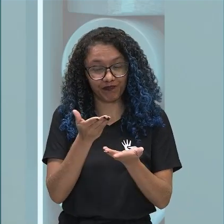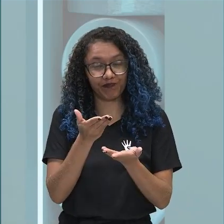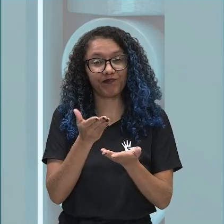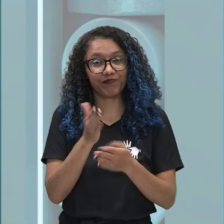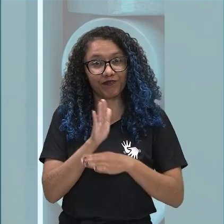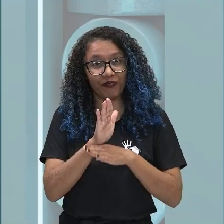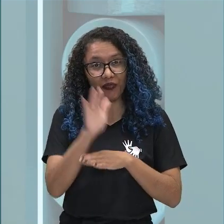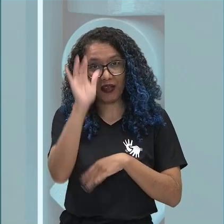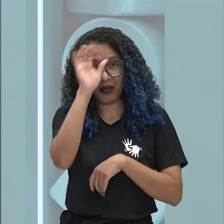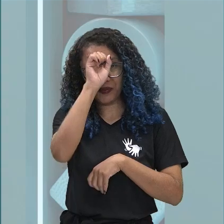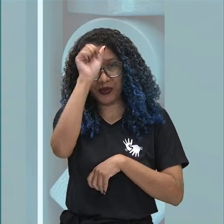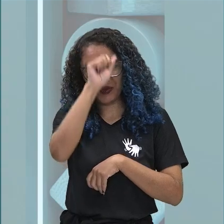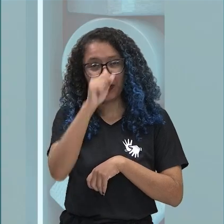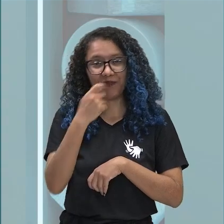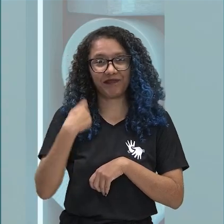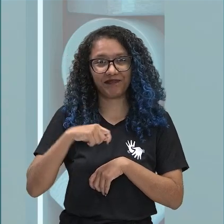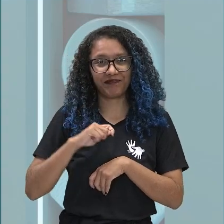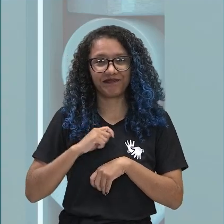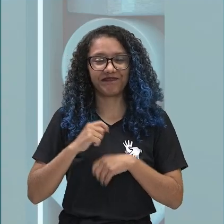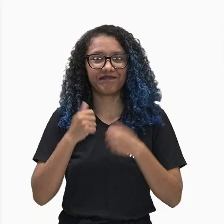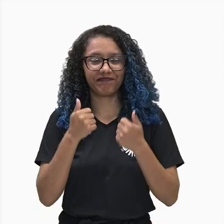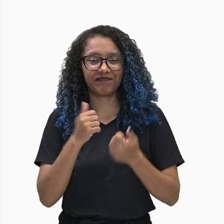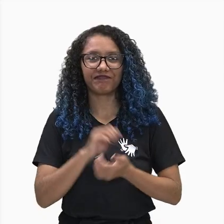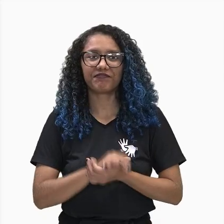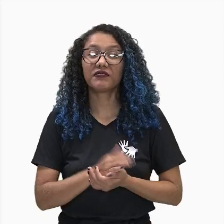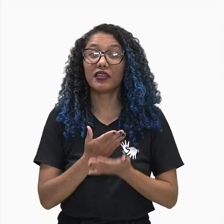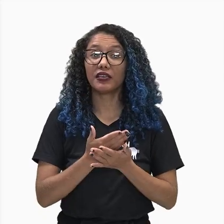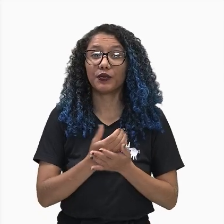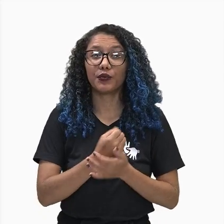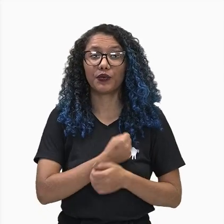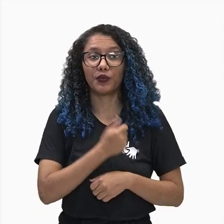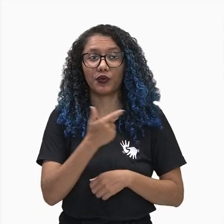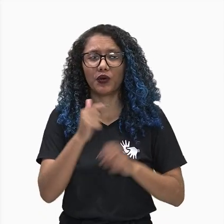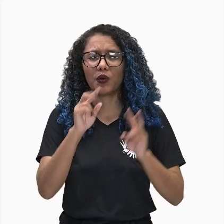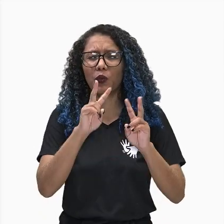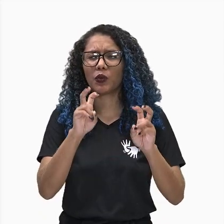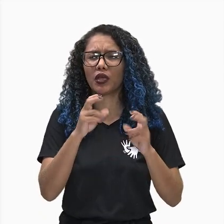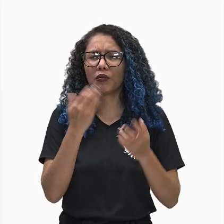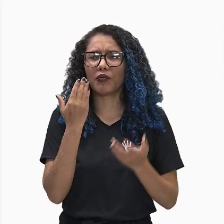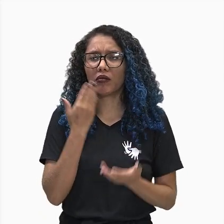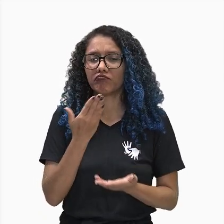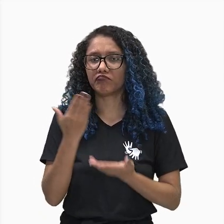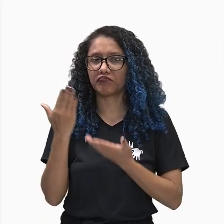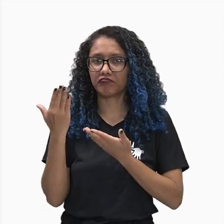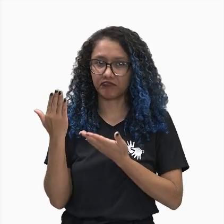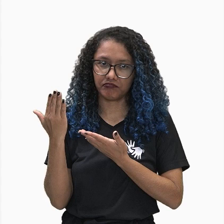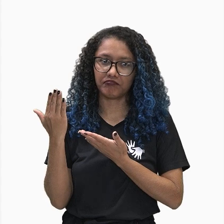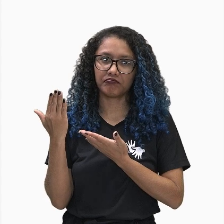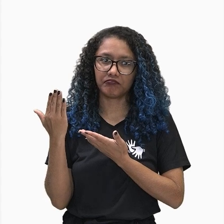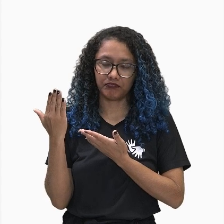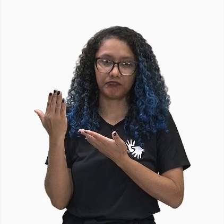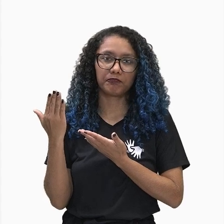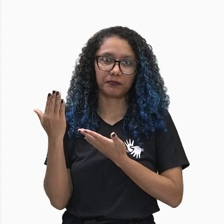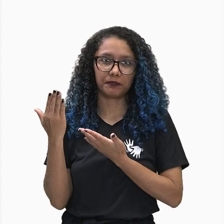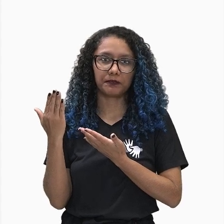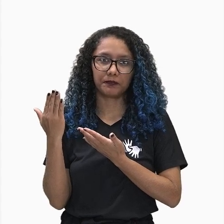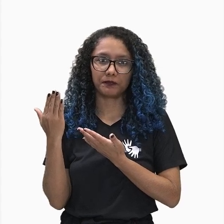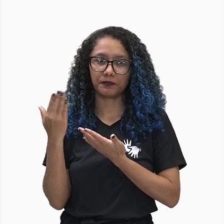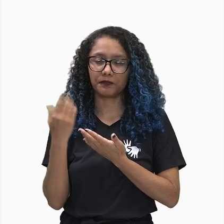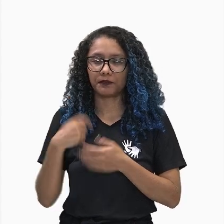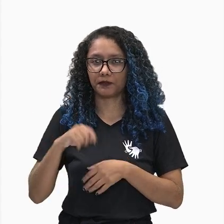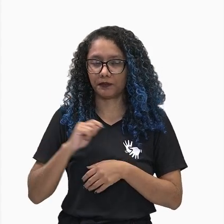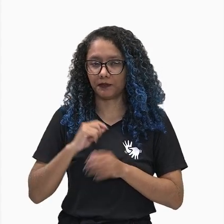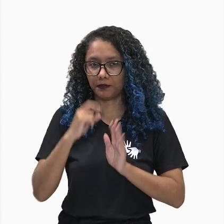el español. Classe 2, objeto de conhecimento, gênero de los